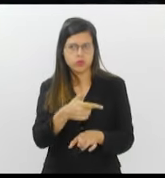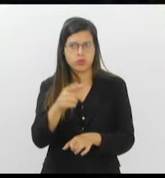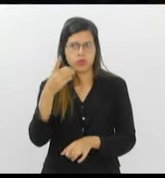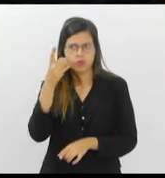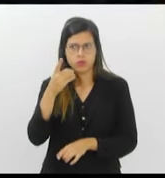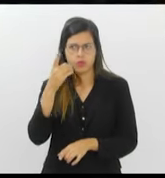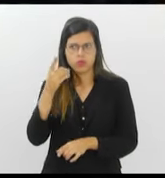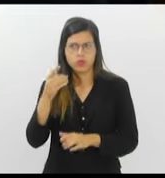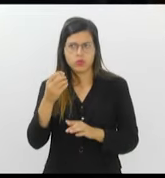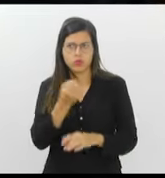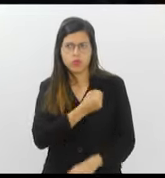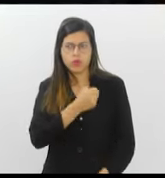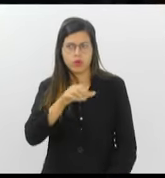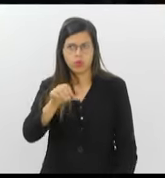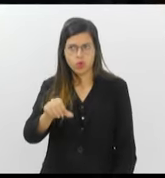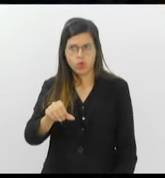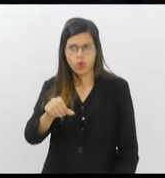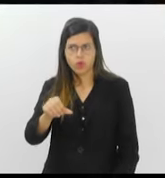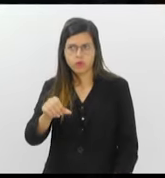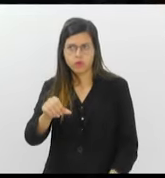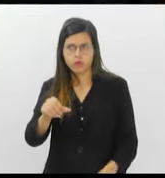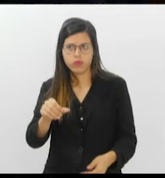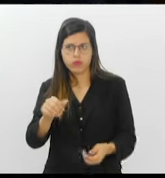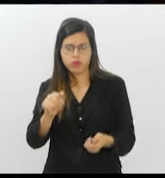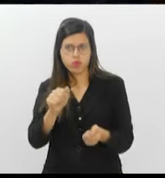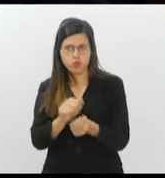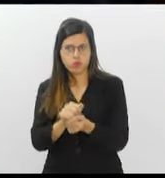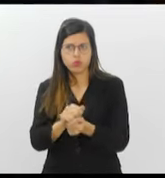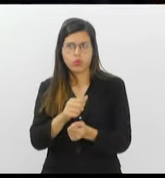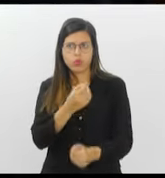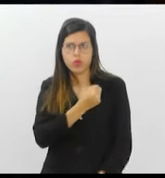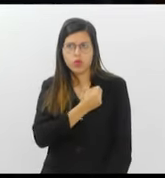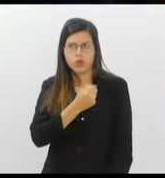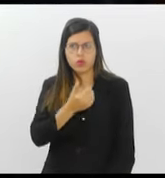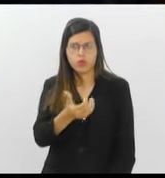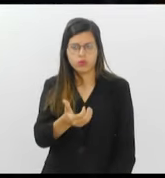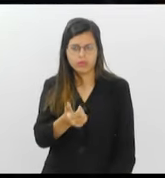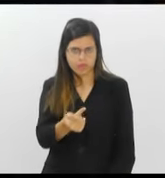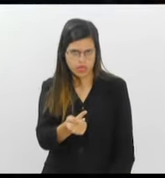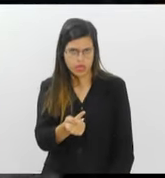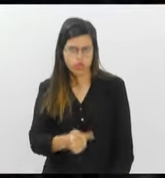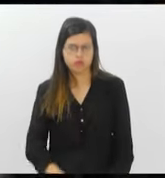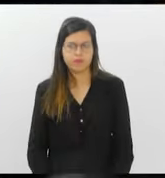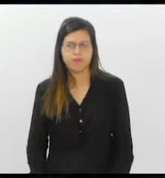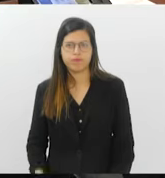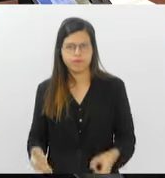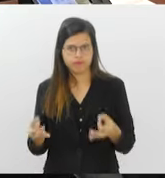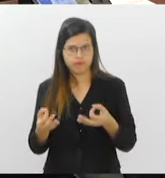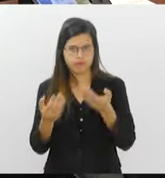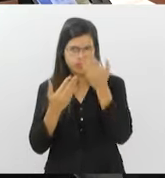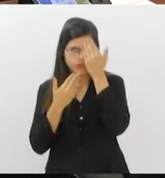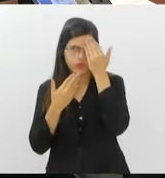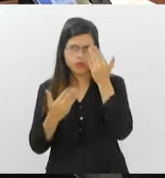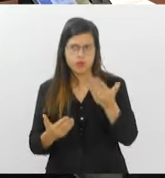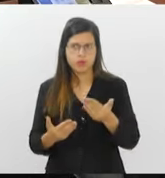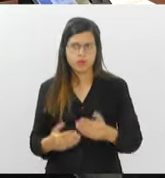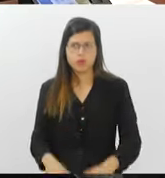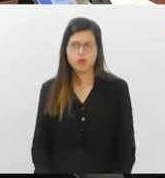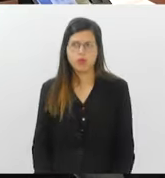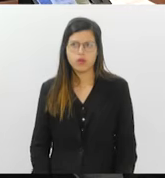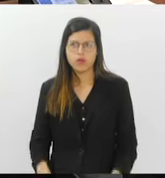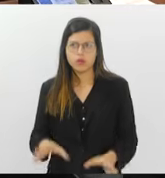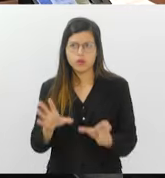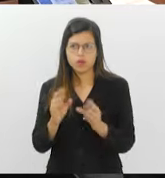aditiva número 9, aglutinando com a aditiva número 17. Perfeito. Muito obrigado, então. Concluindo